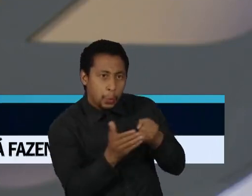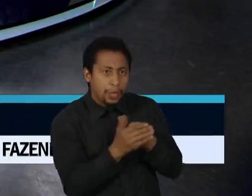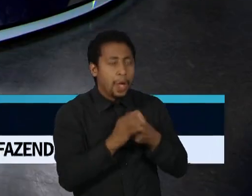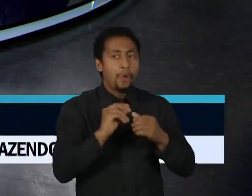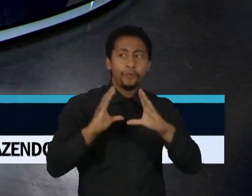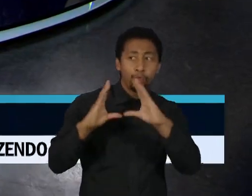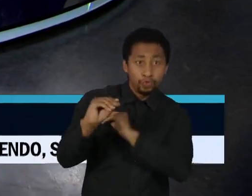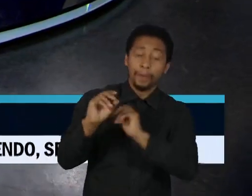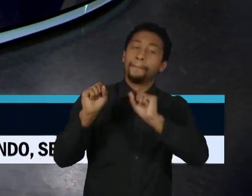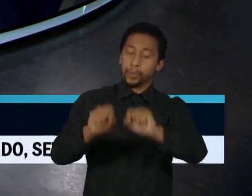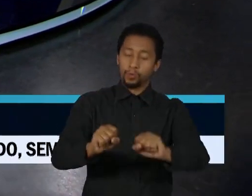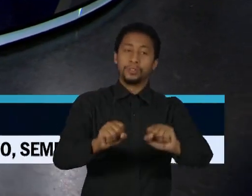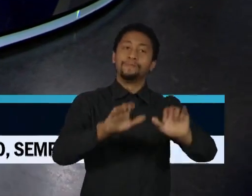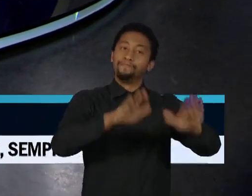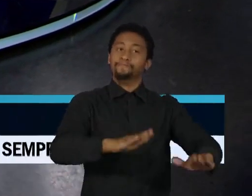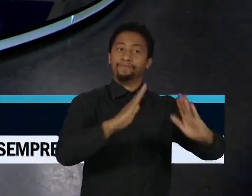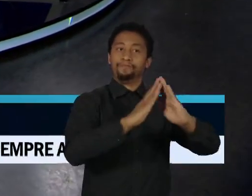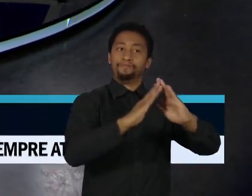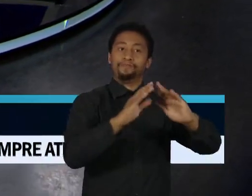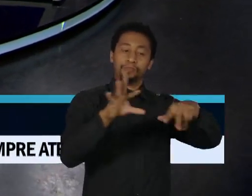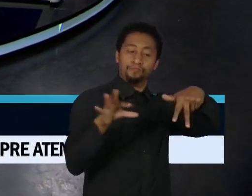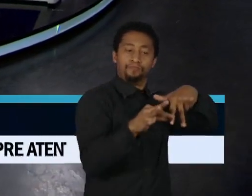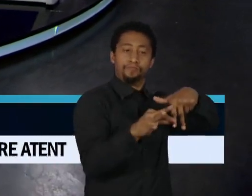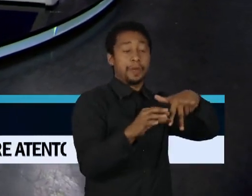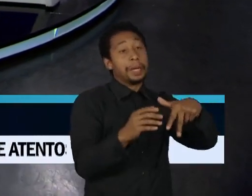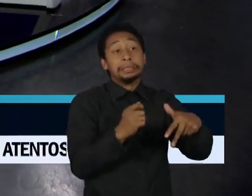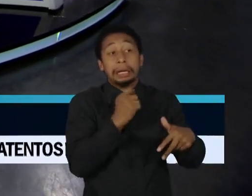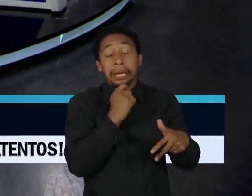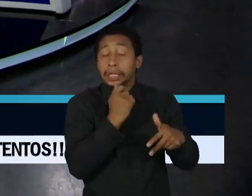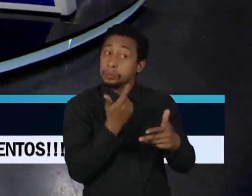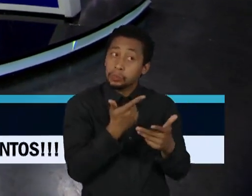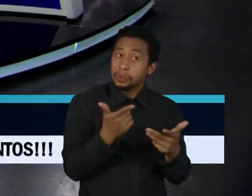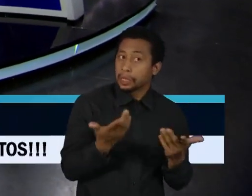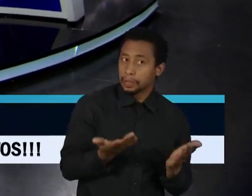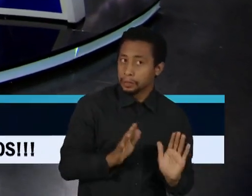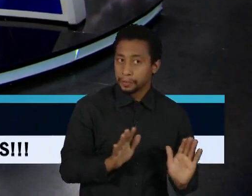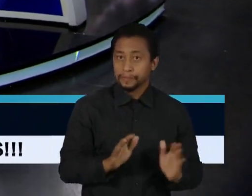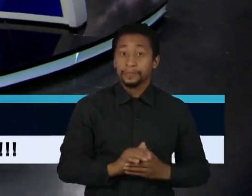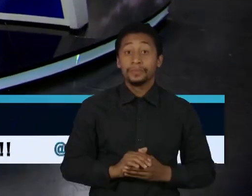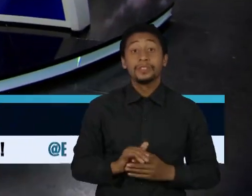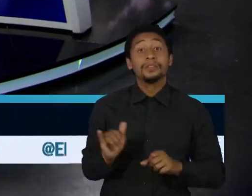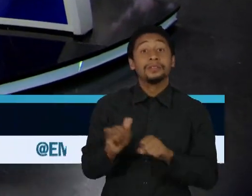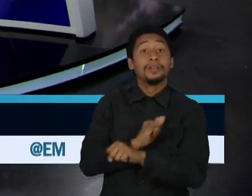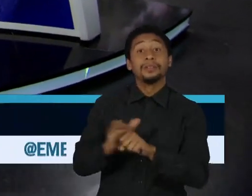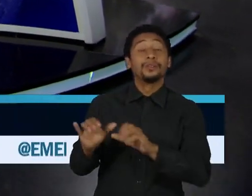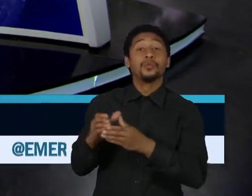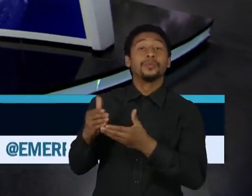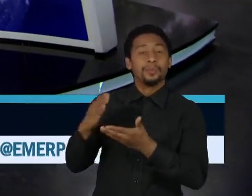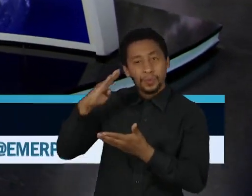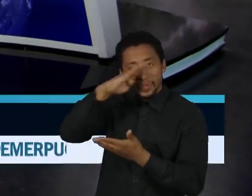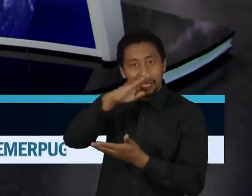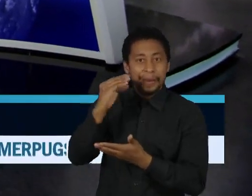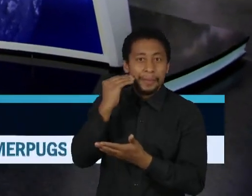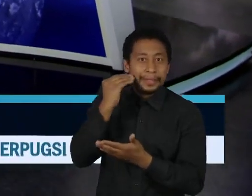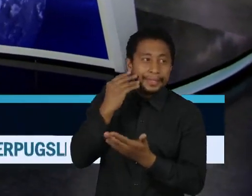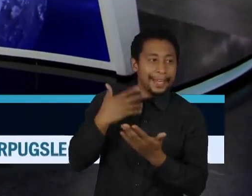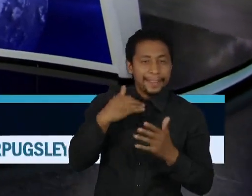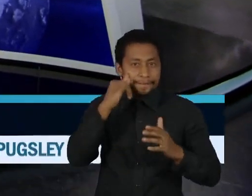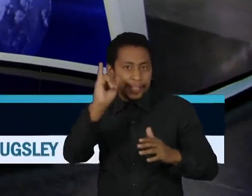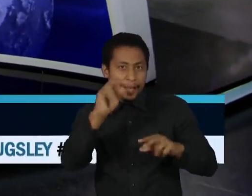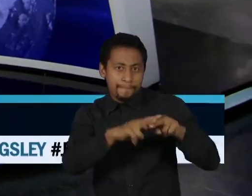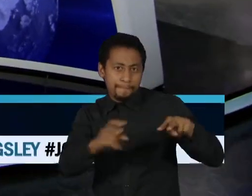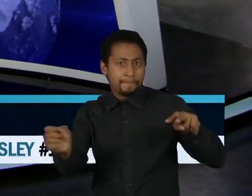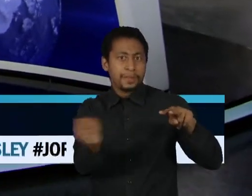cautelar. Mas não há indícios disso até o momento. Agora, qual pode ser a estratégia bolsonarista para tentar escapar de uma prisão, de